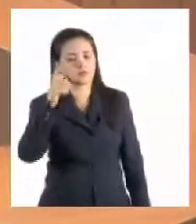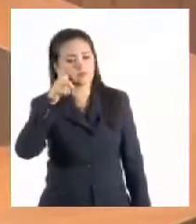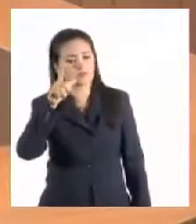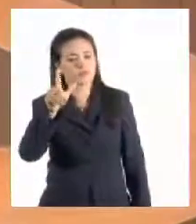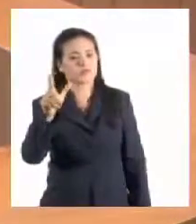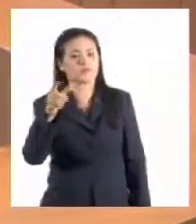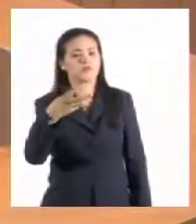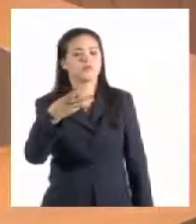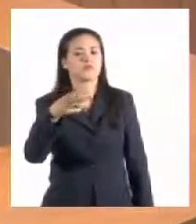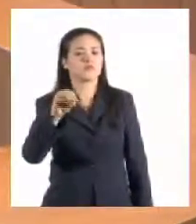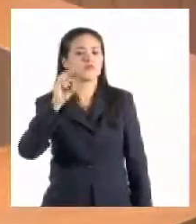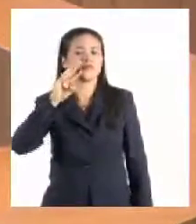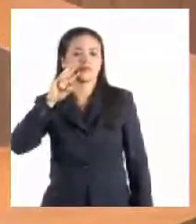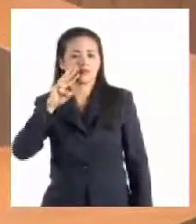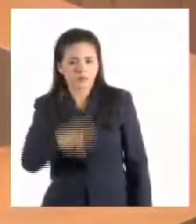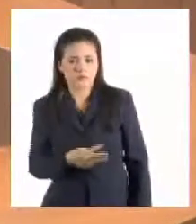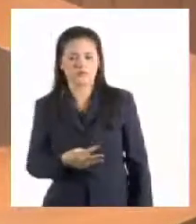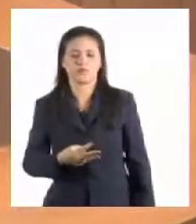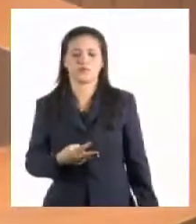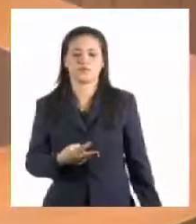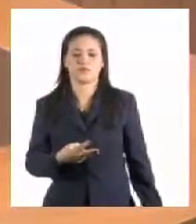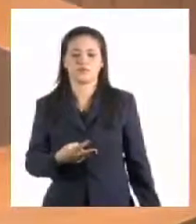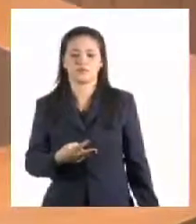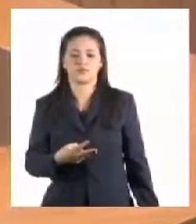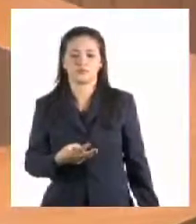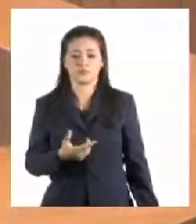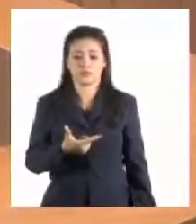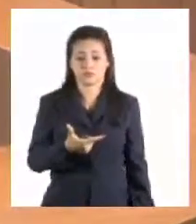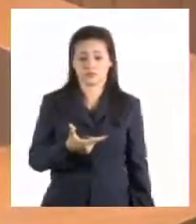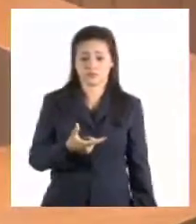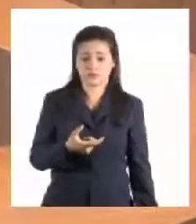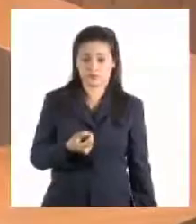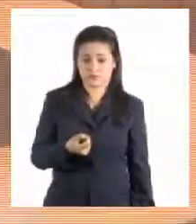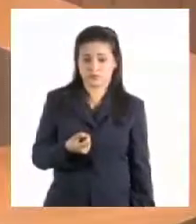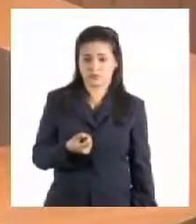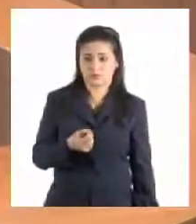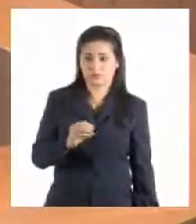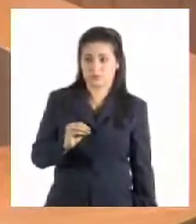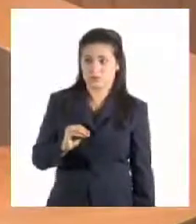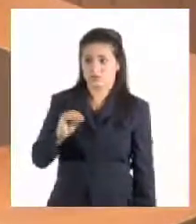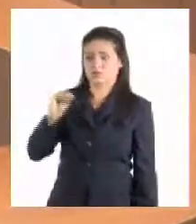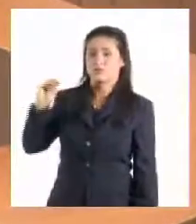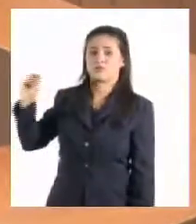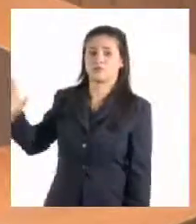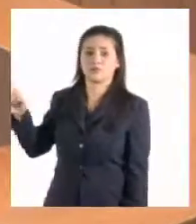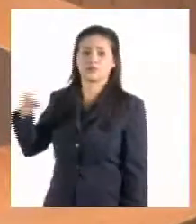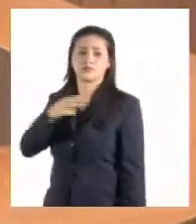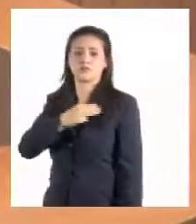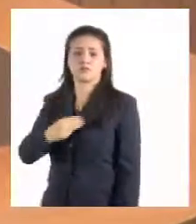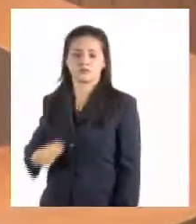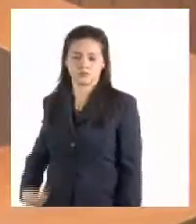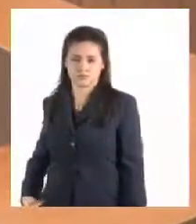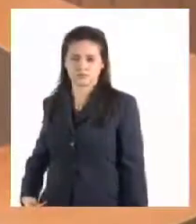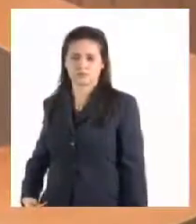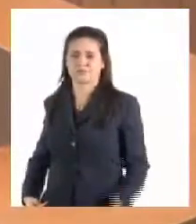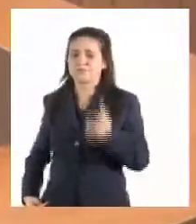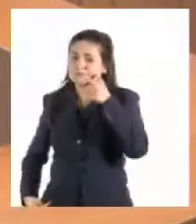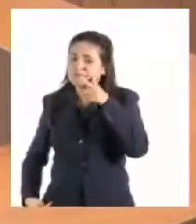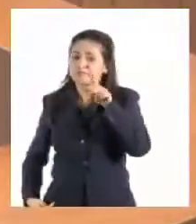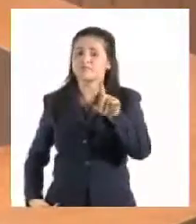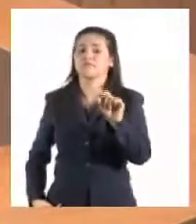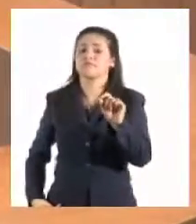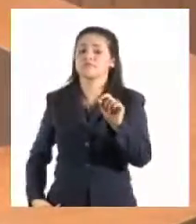capital. Desses 30, 20 foram devolvidos. O governo conseguiu acessar 10 milhões, que inclusive está em processo